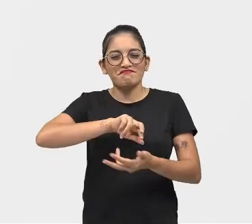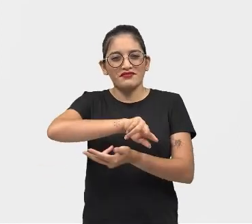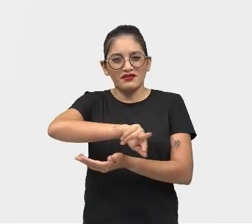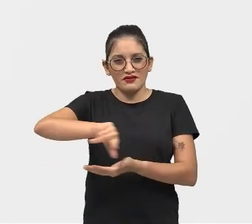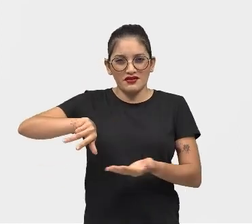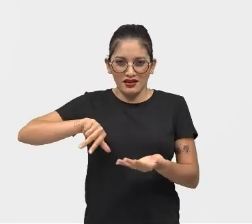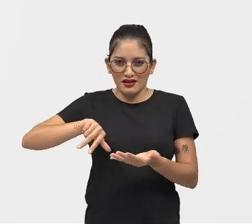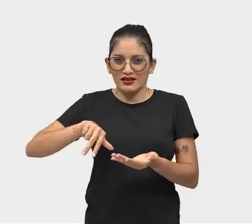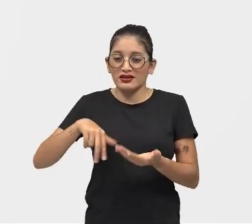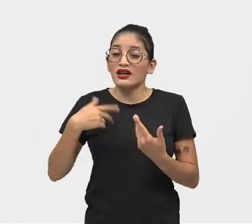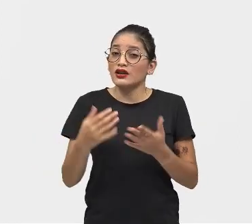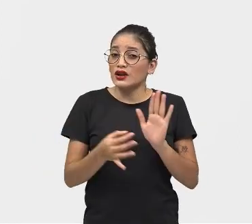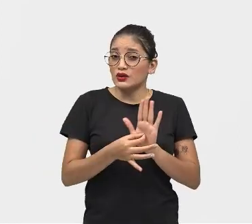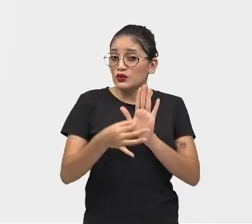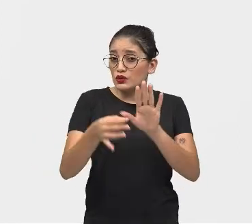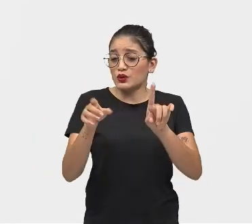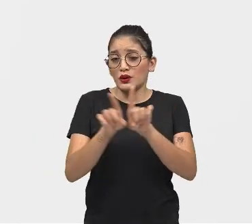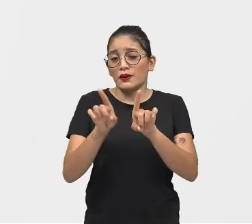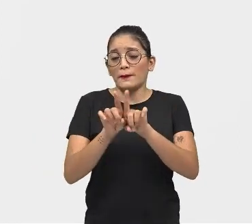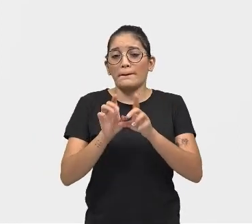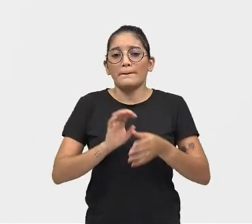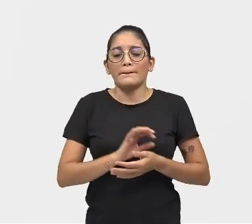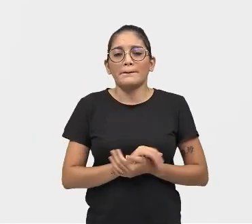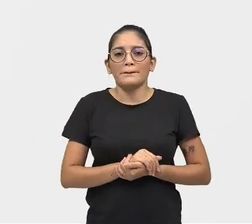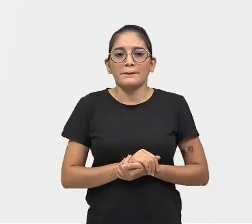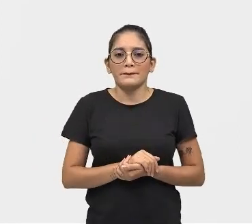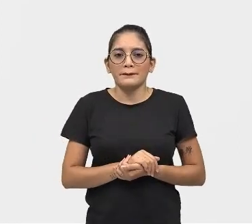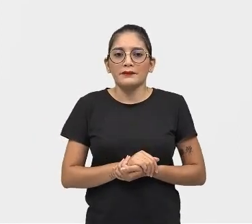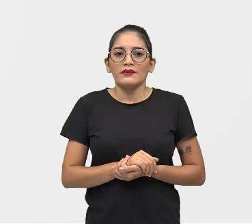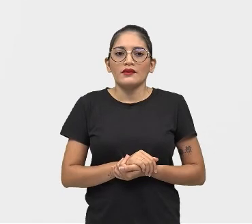e nós aqui sugestionamos.